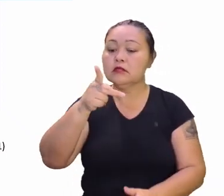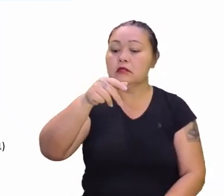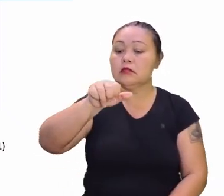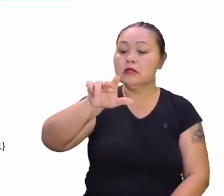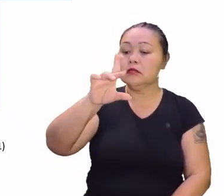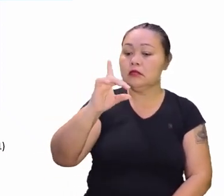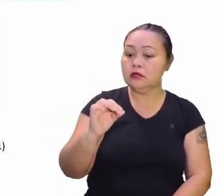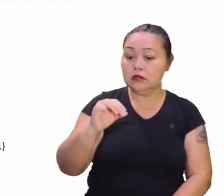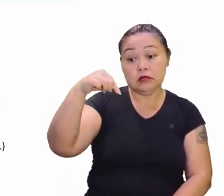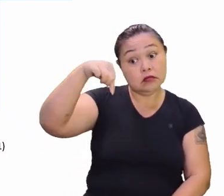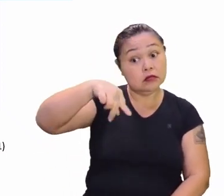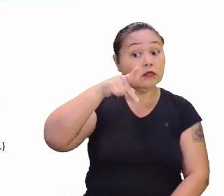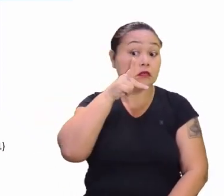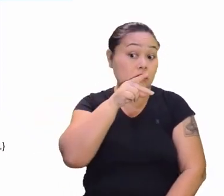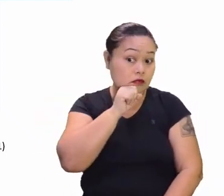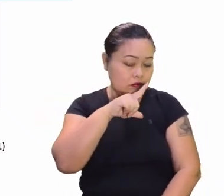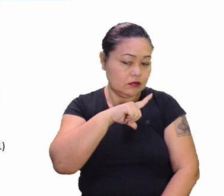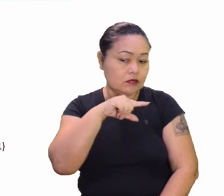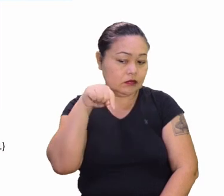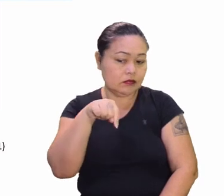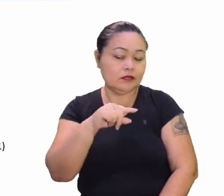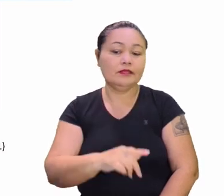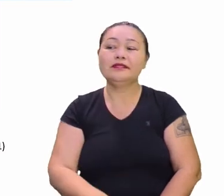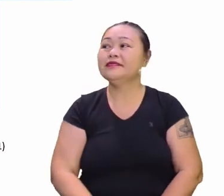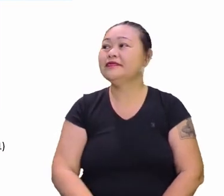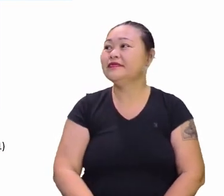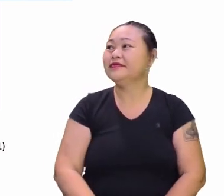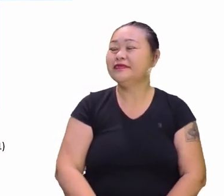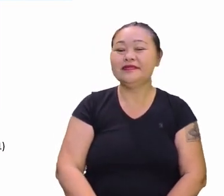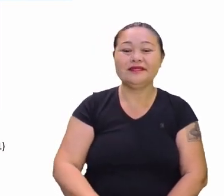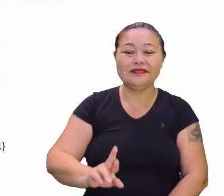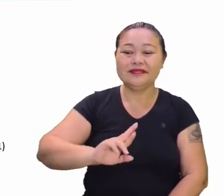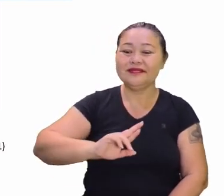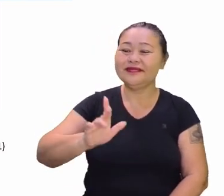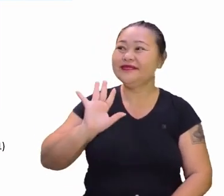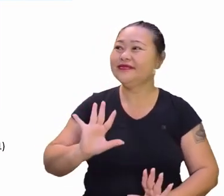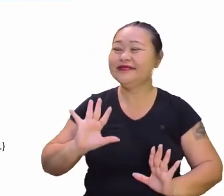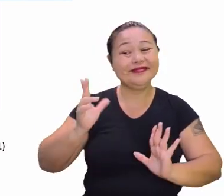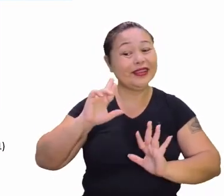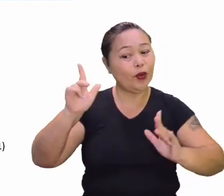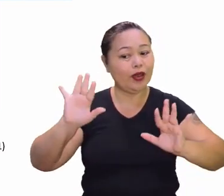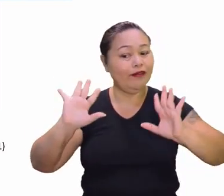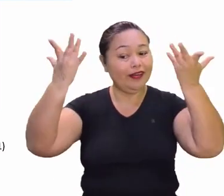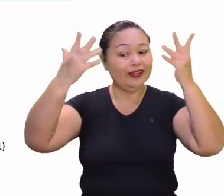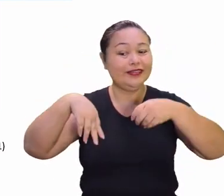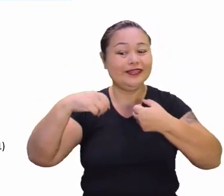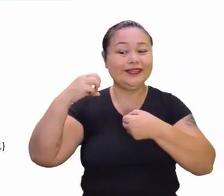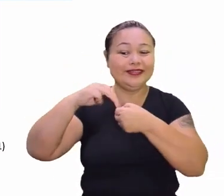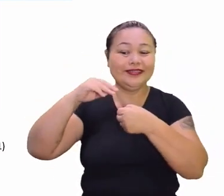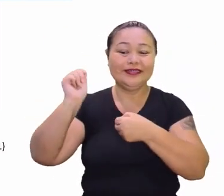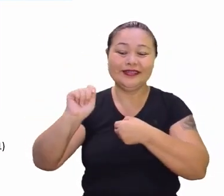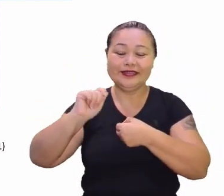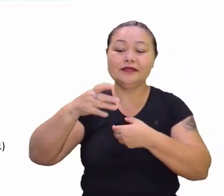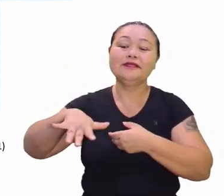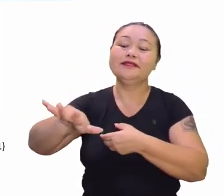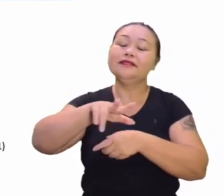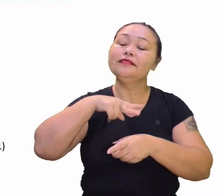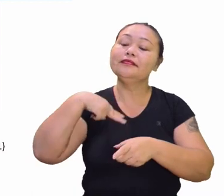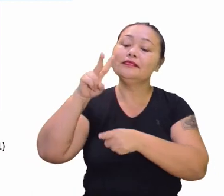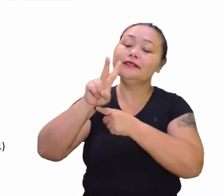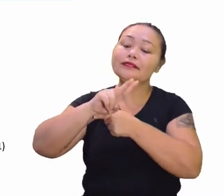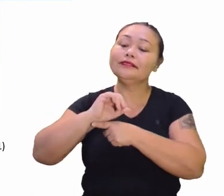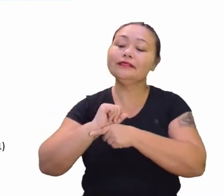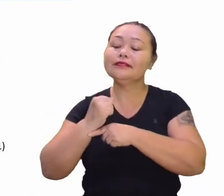então aqui em Porto Velho, né? A APA. Tem uma Exato. APA aqui em Porto Velho, Exatamente. que não é a festa de Ariquemes. Muito bem. É uma área de proteção